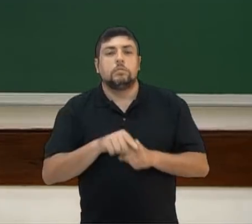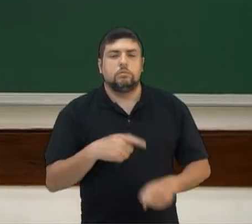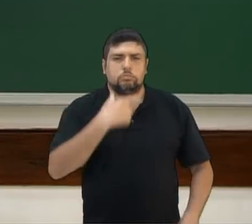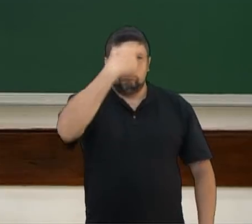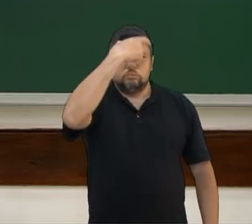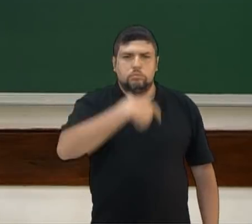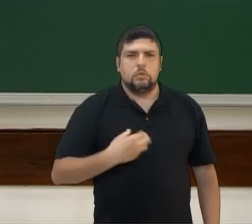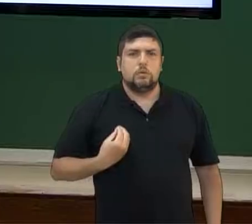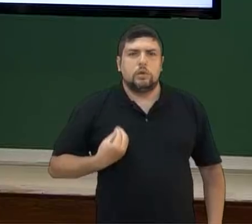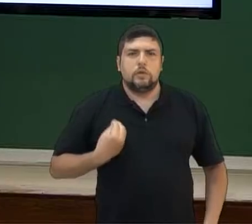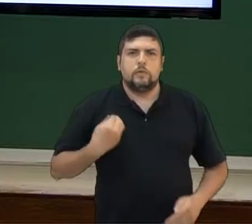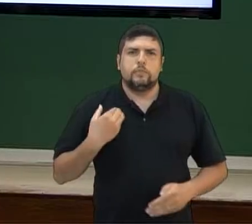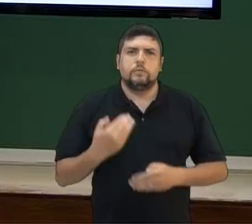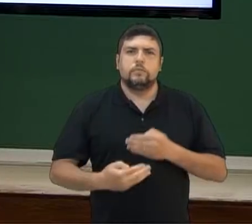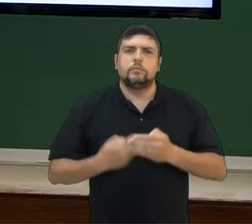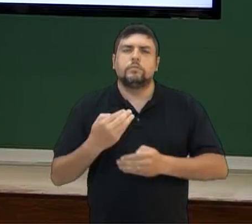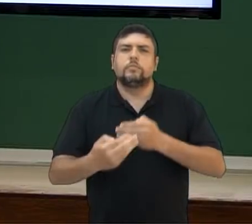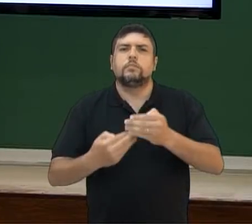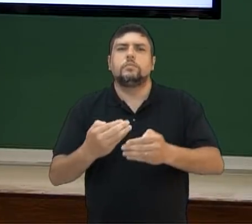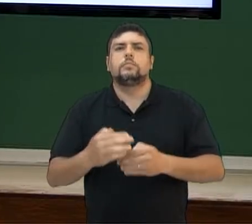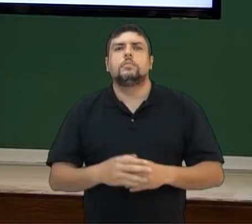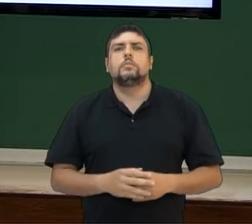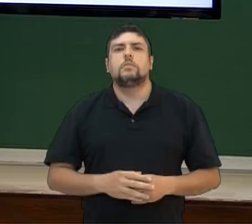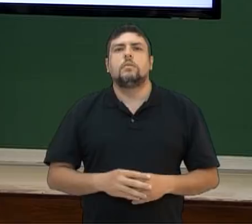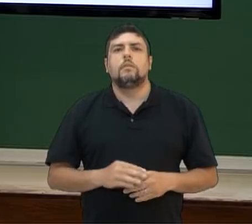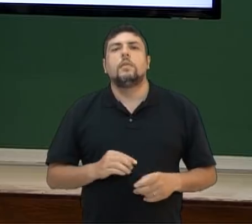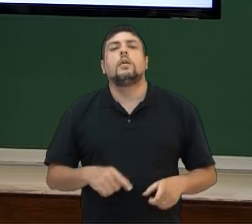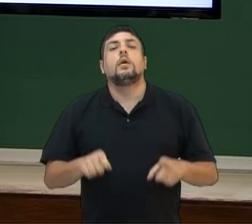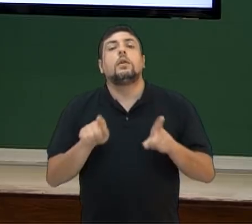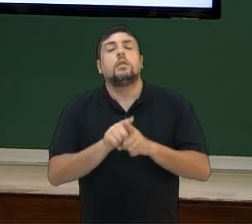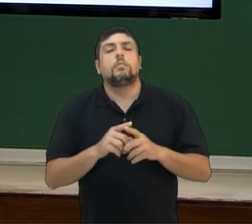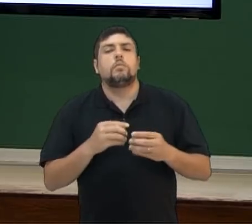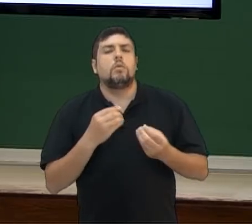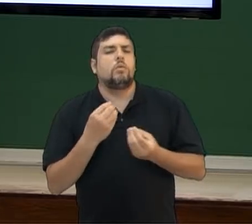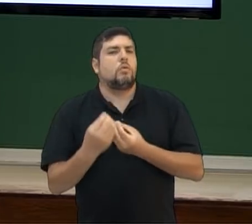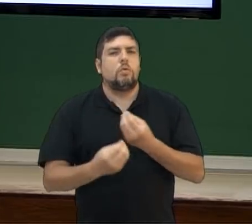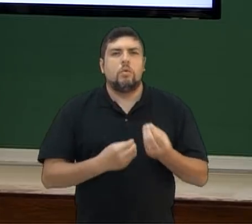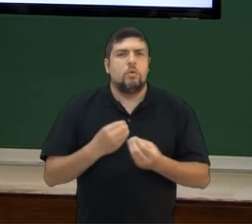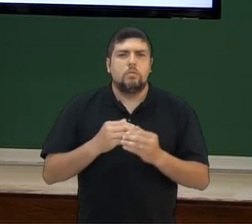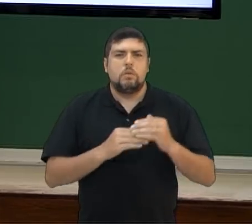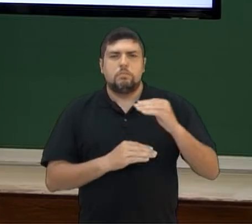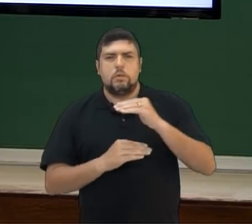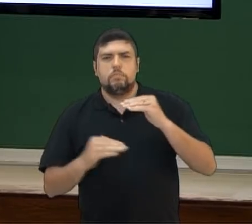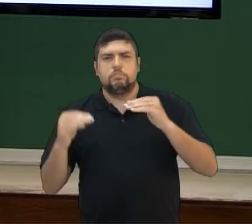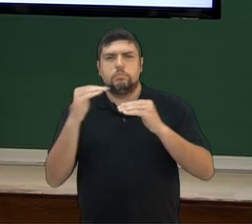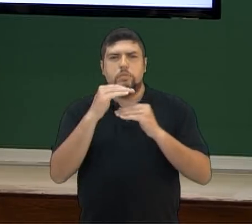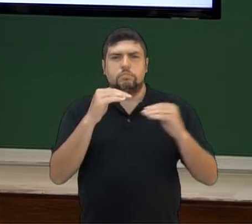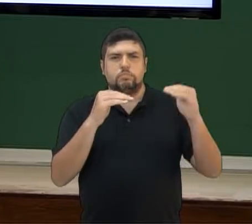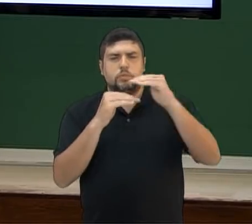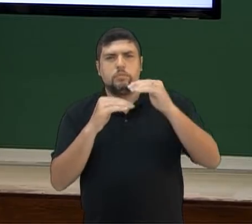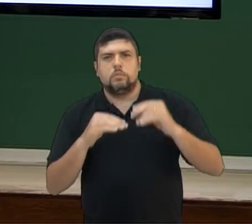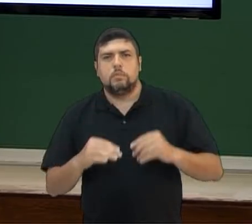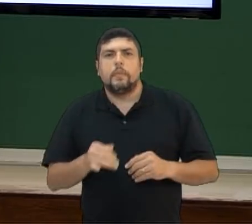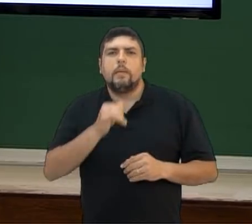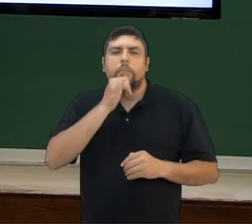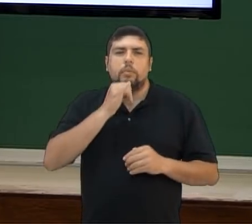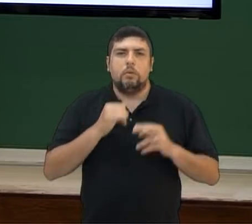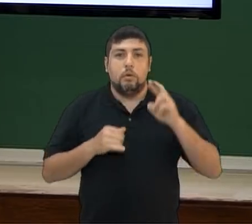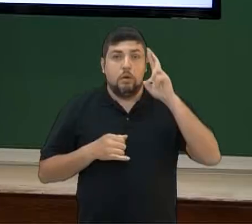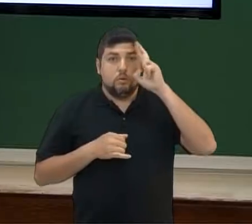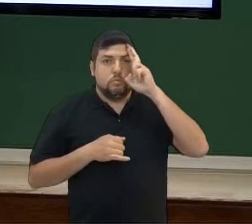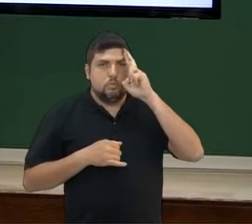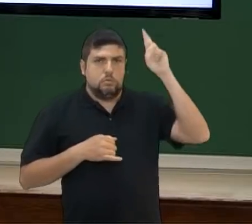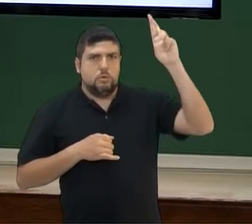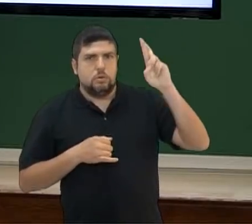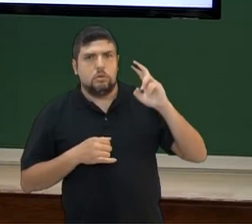individualmente. E aponta a posição social, ou seja, as tatuagens de um líder religioso, de um sacerdote, de